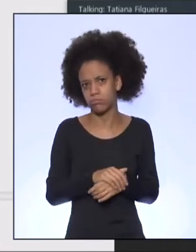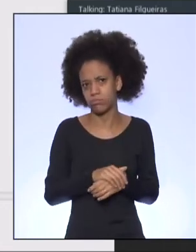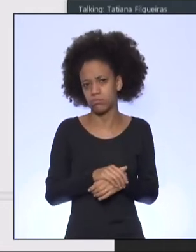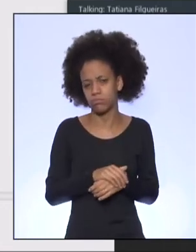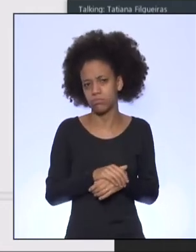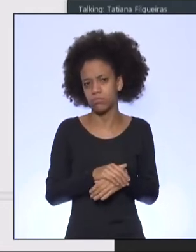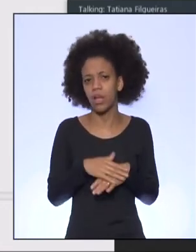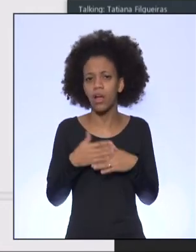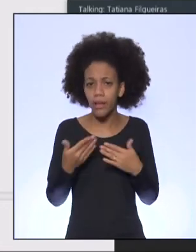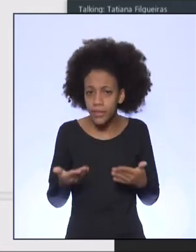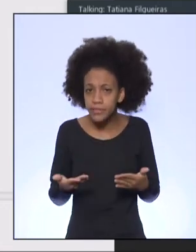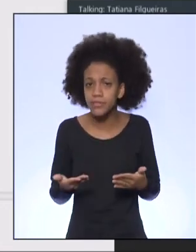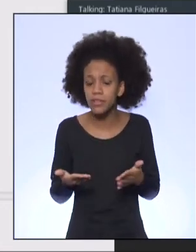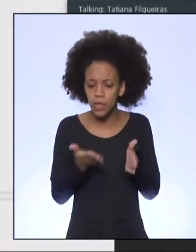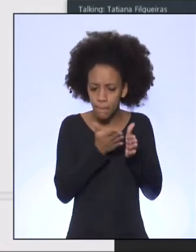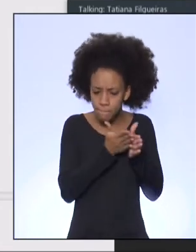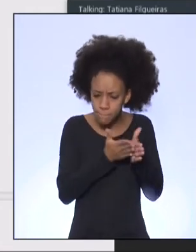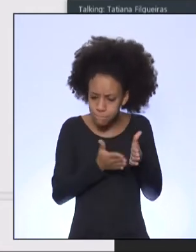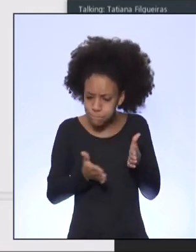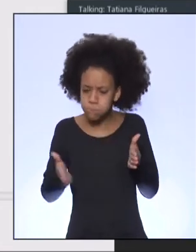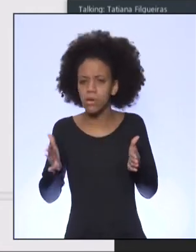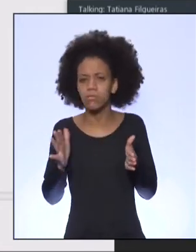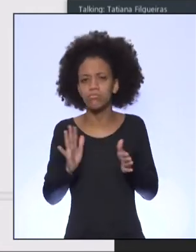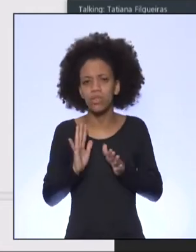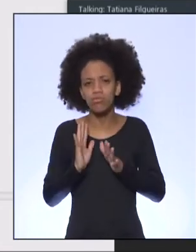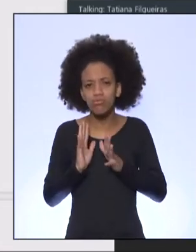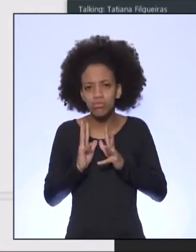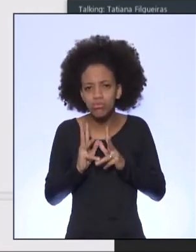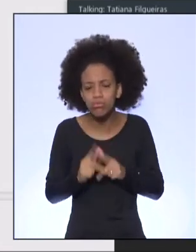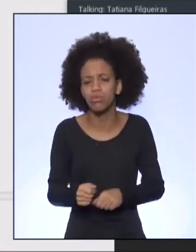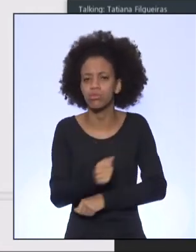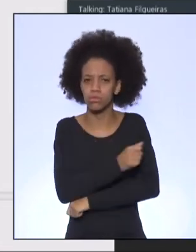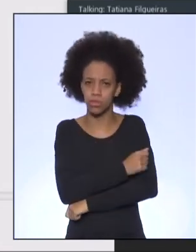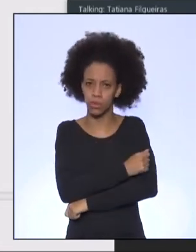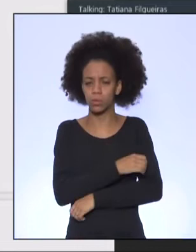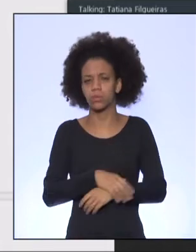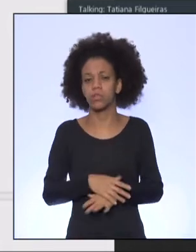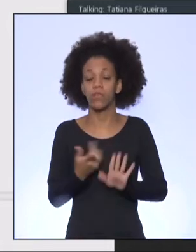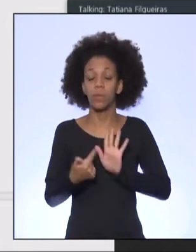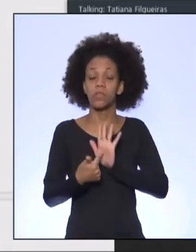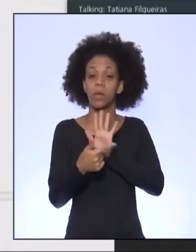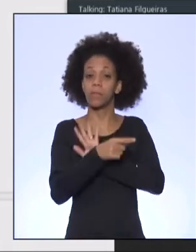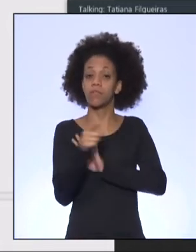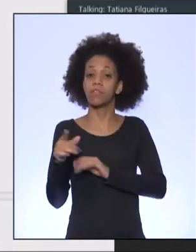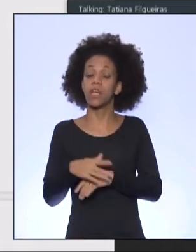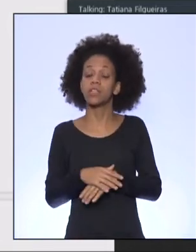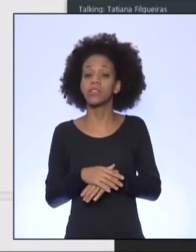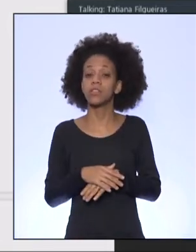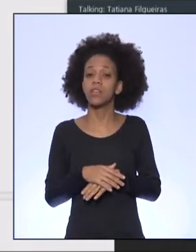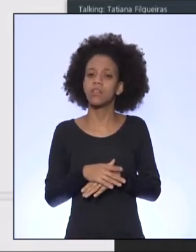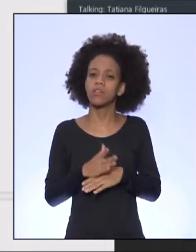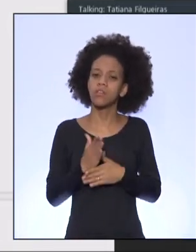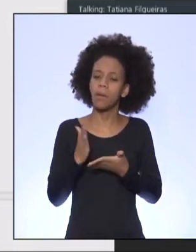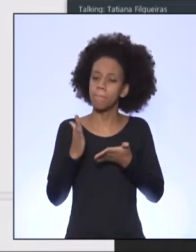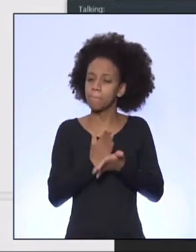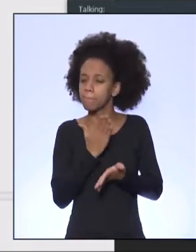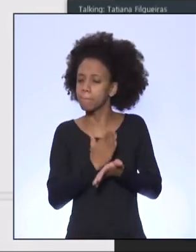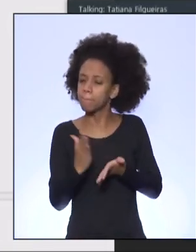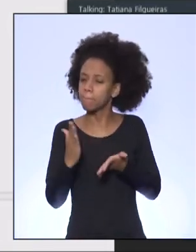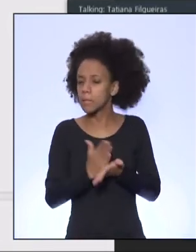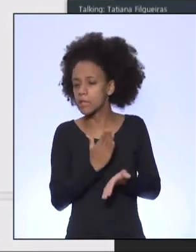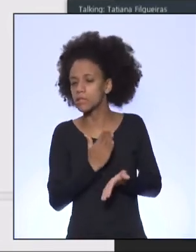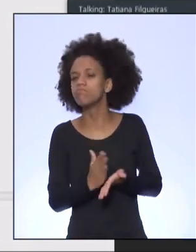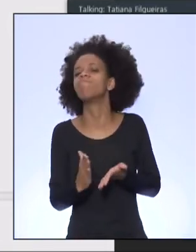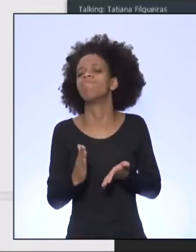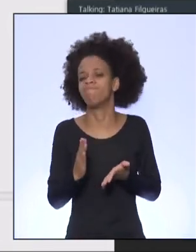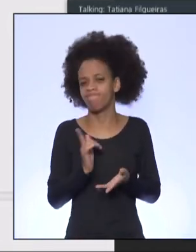passam a ser direito de todos os alunos, né, brasileiros, e eu vou mostrar para vocês que uma boa parte dessas 10 competências gerais